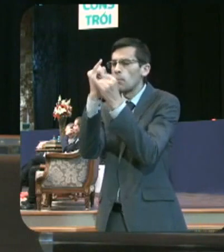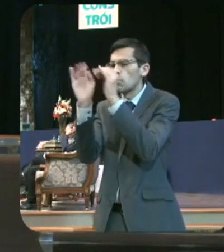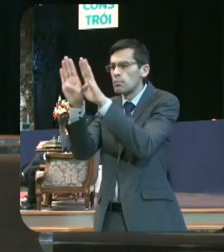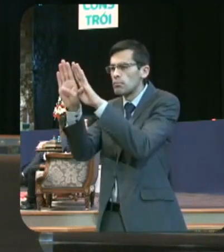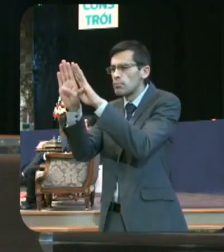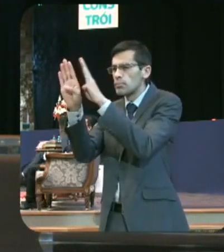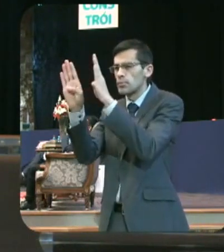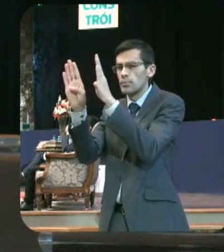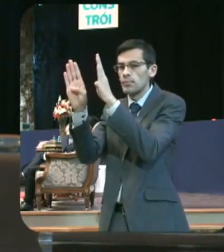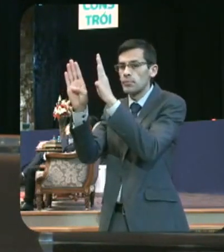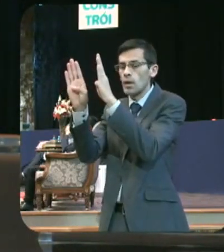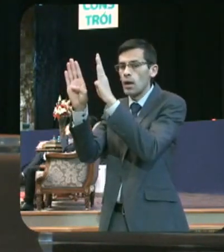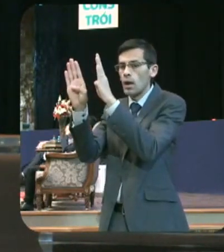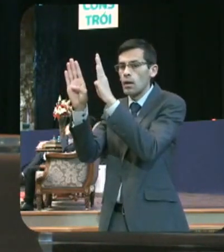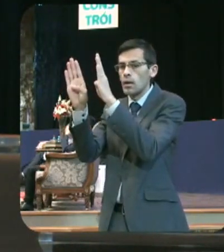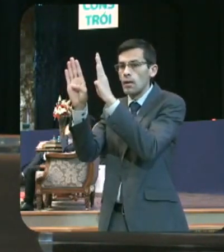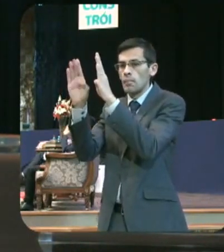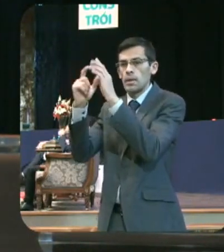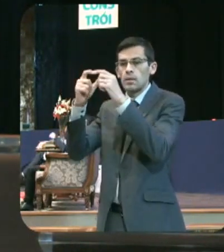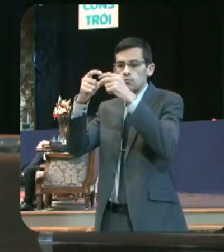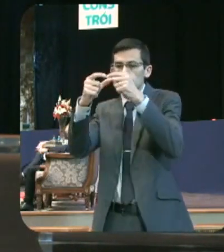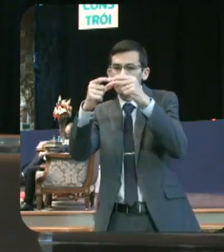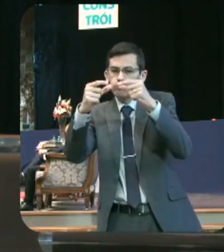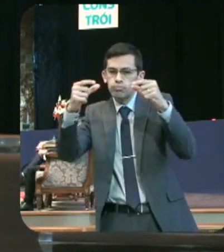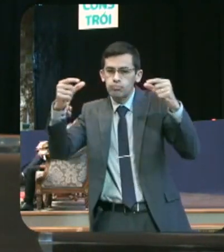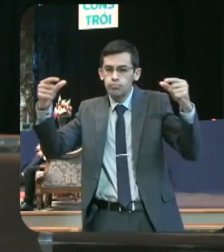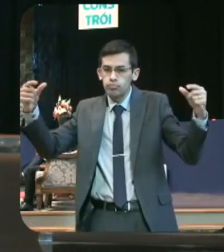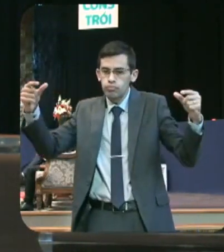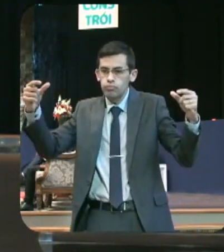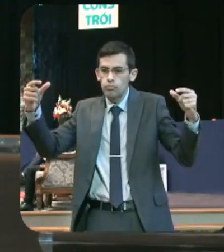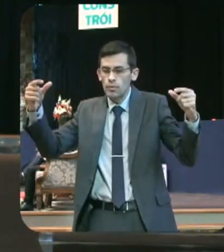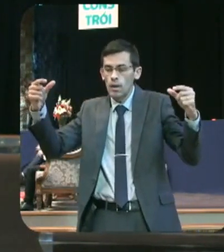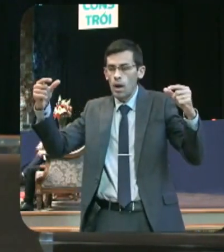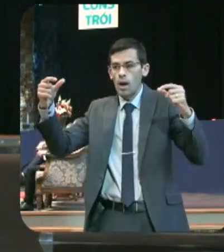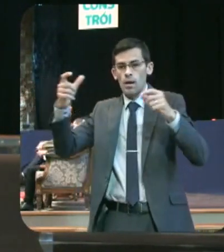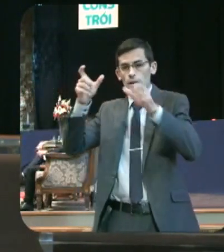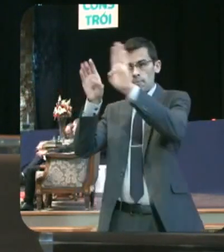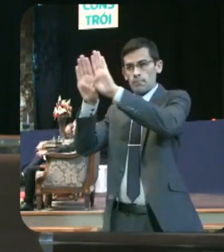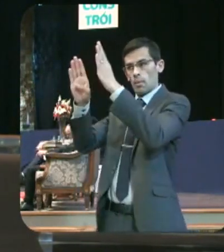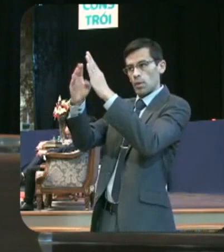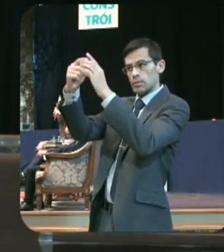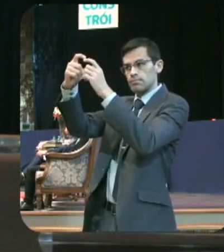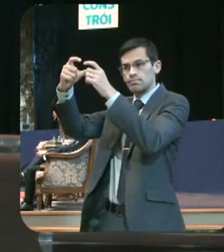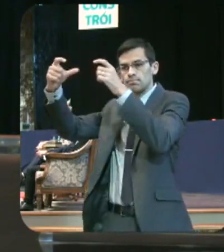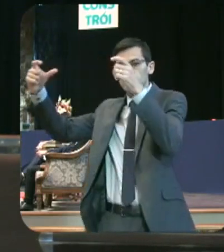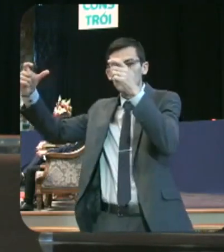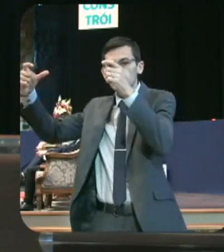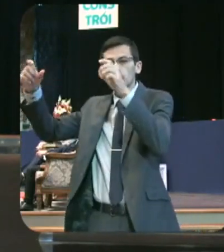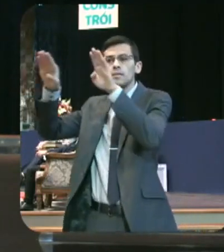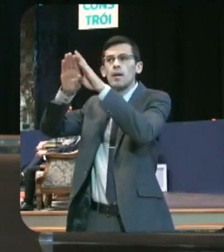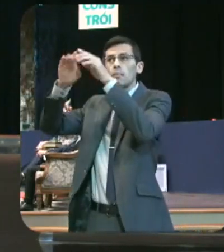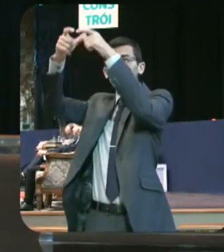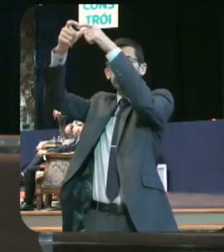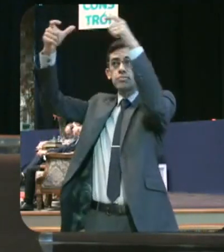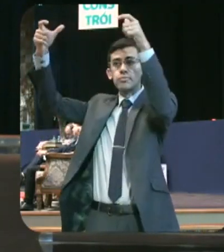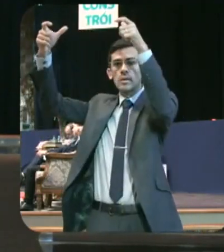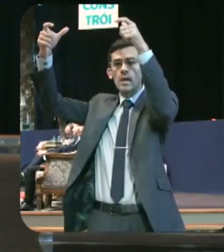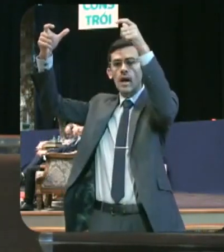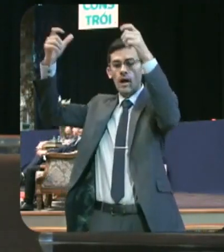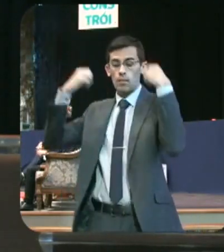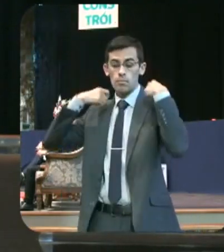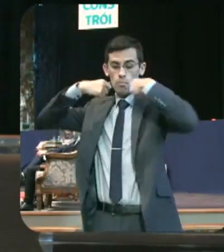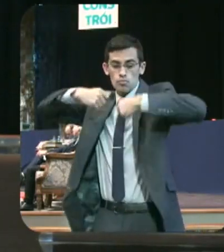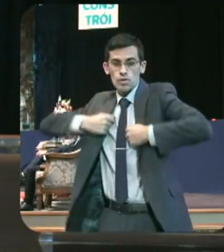entreaberta, coloquei uma régua entre a porta e o batente, né, e coloquei a mala